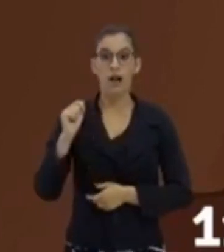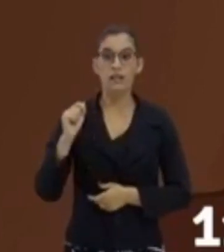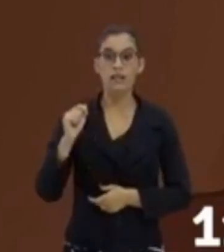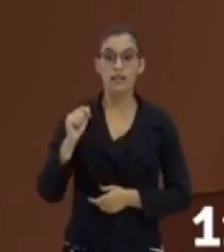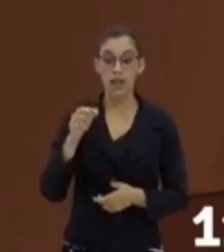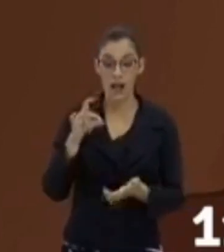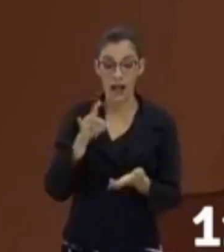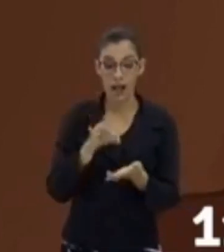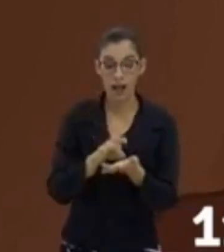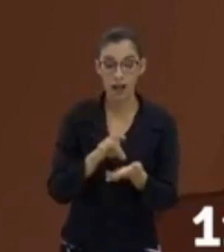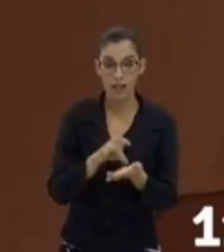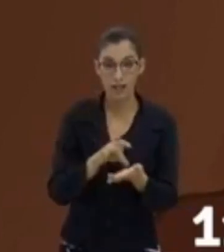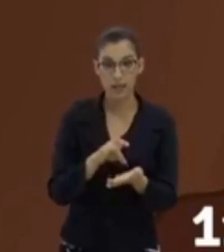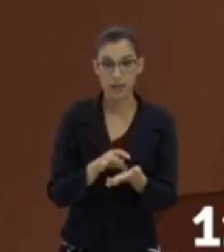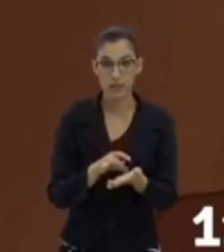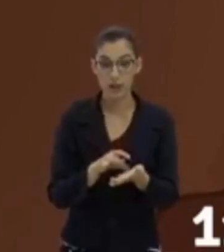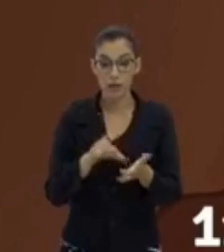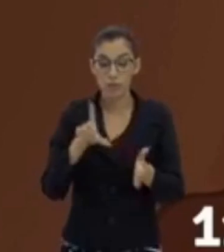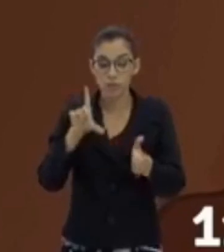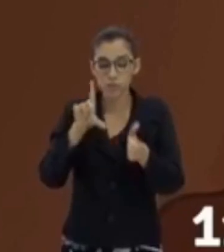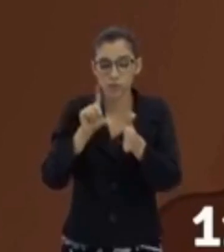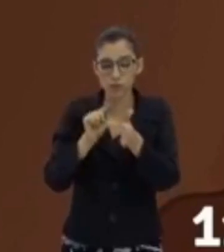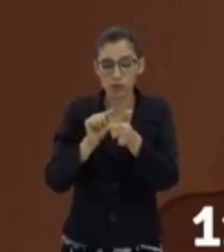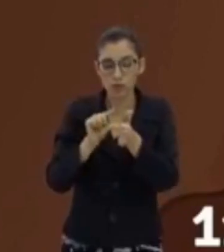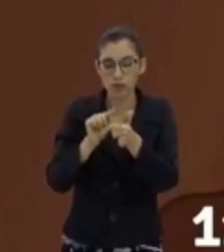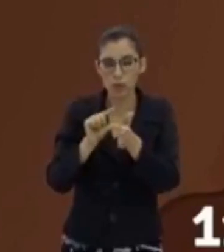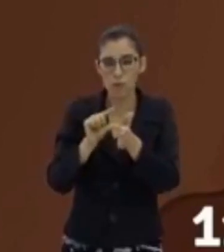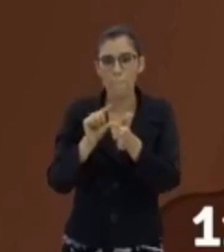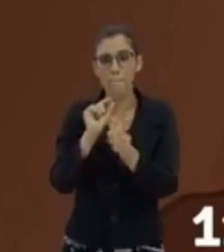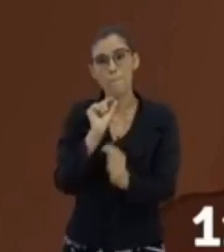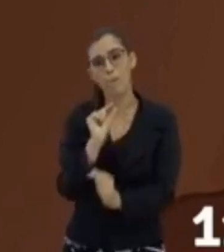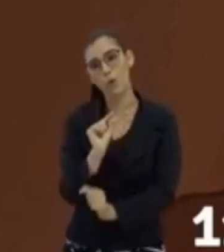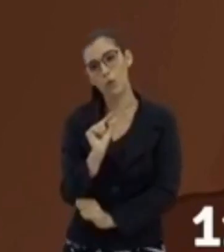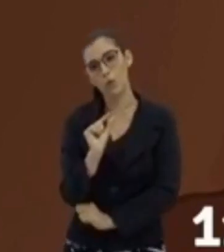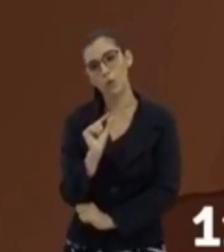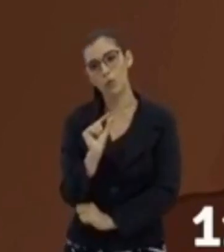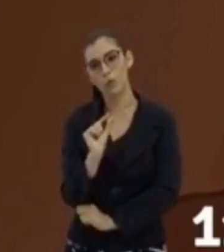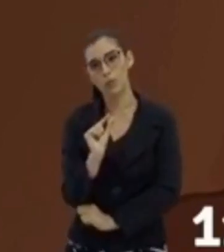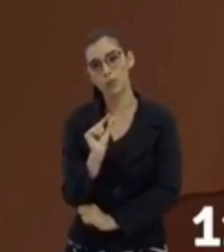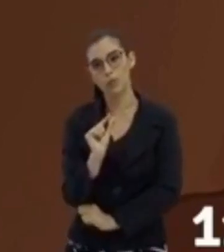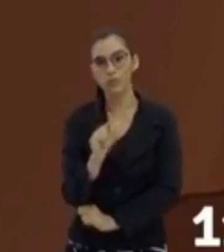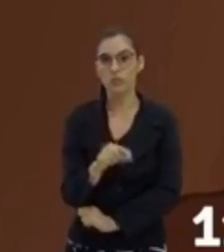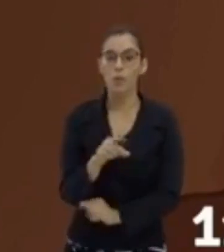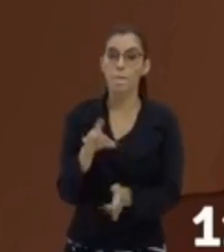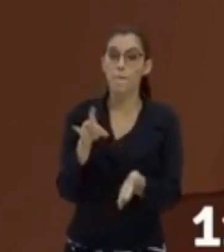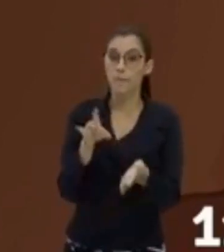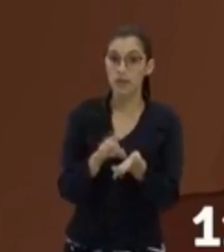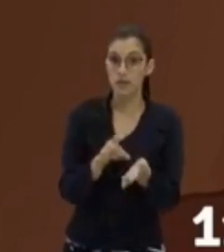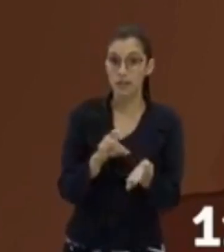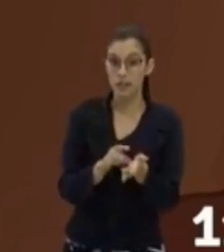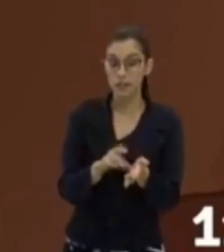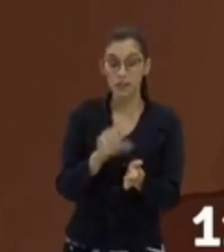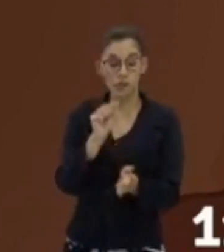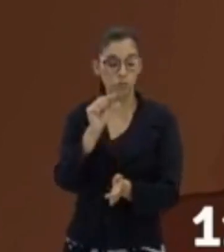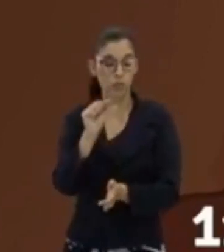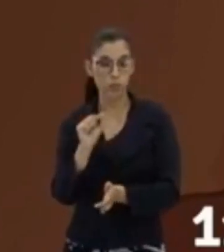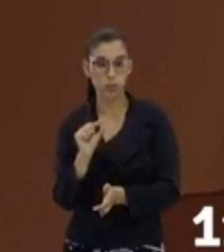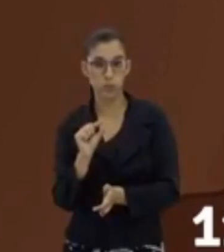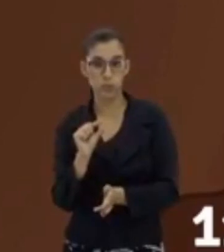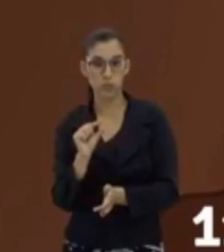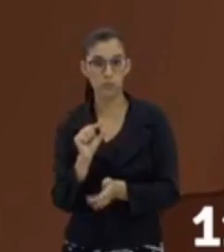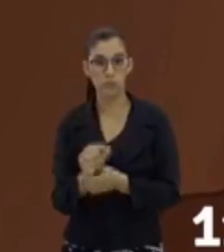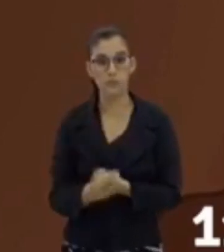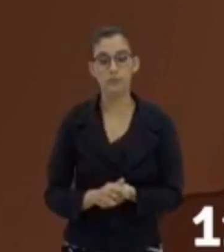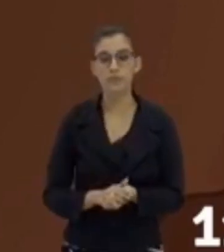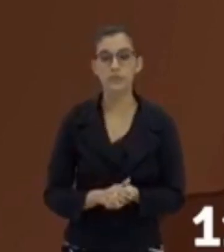Preste atenção. Uma escala grande é uma escala que mostra uma realidade que foi reduzida a poucas vezes.